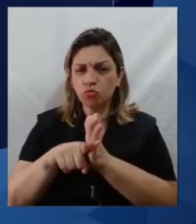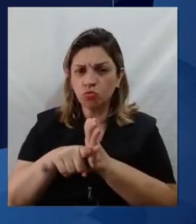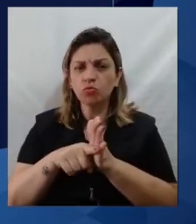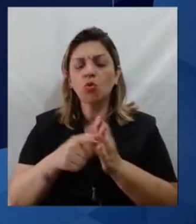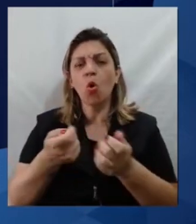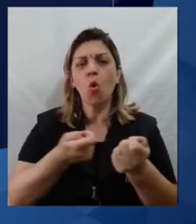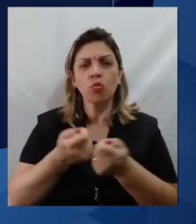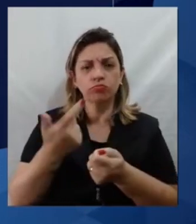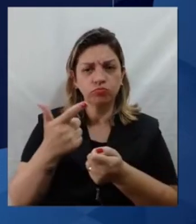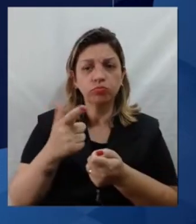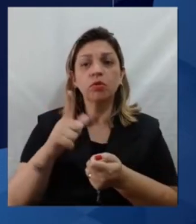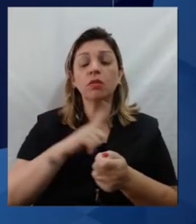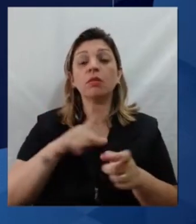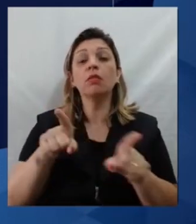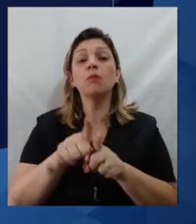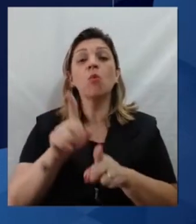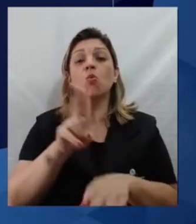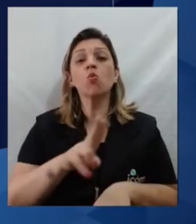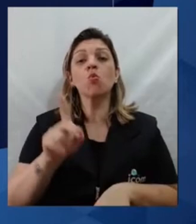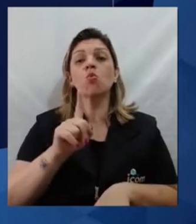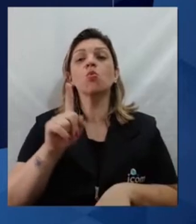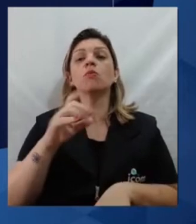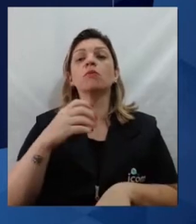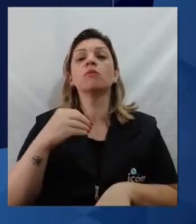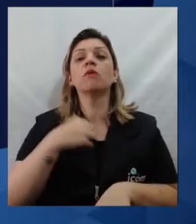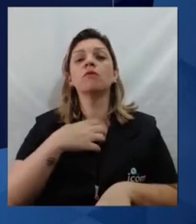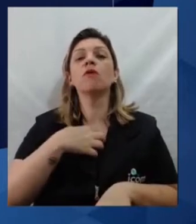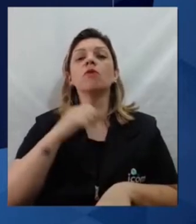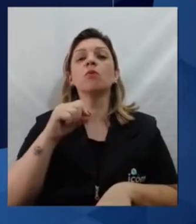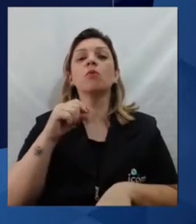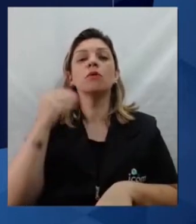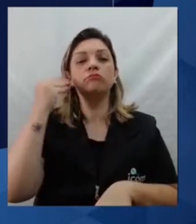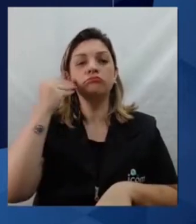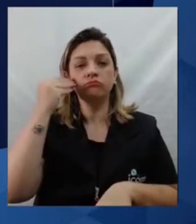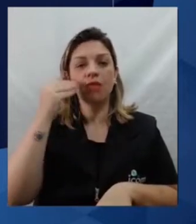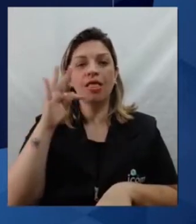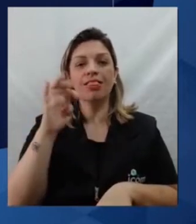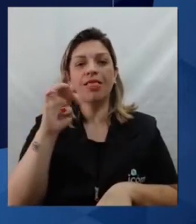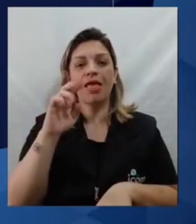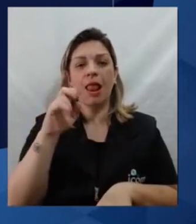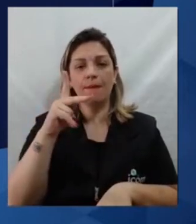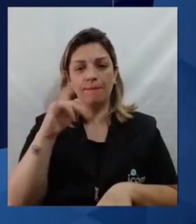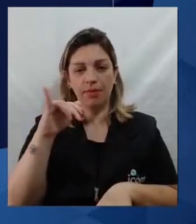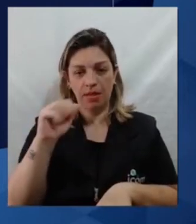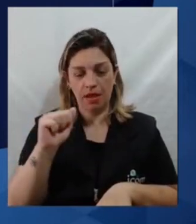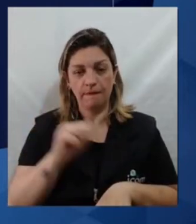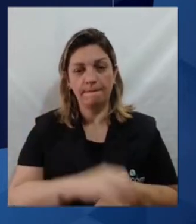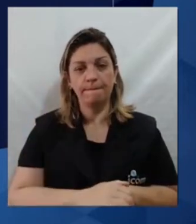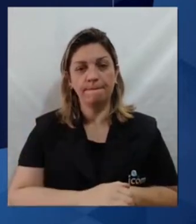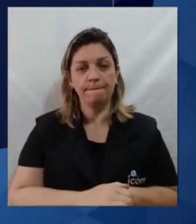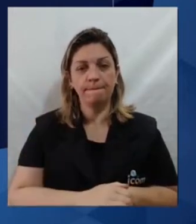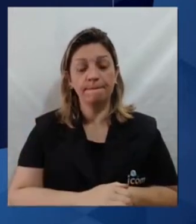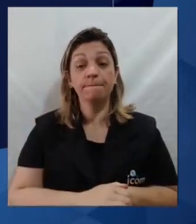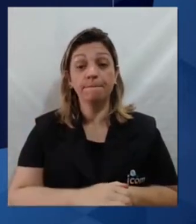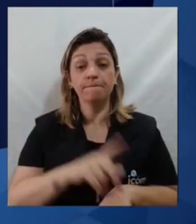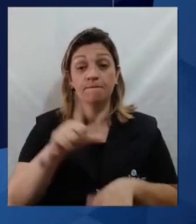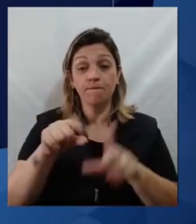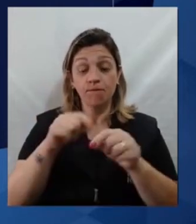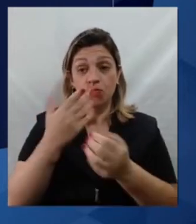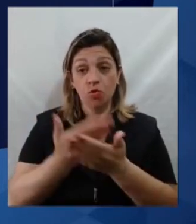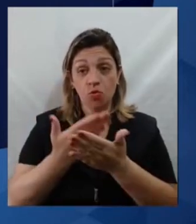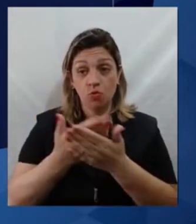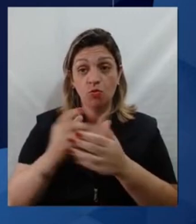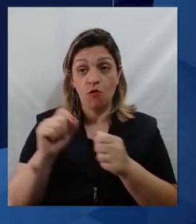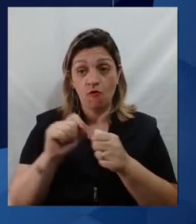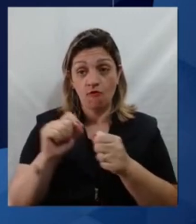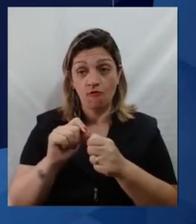usavam exercício como terapia coadjuvante à terapia farmacológica. A seleção dos estudos foi realizada de acordo com a estrutura